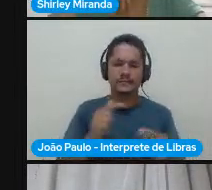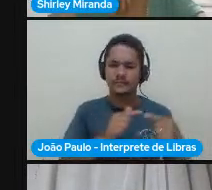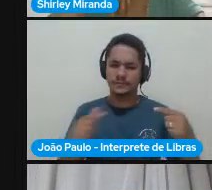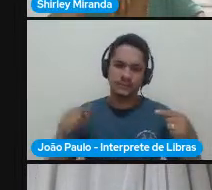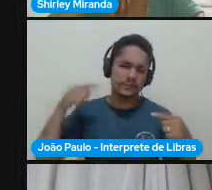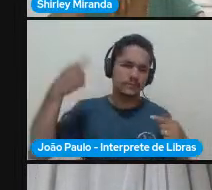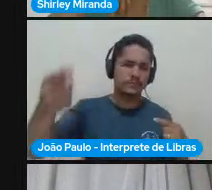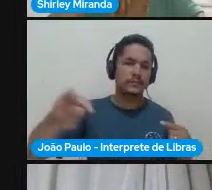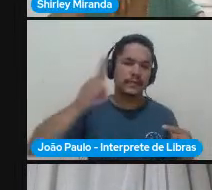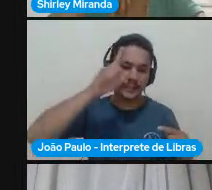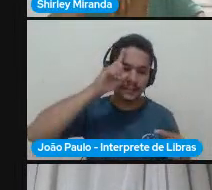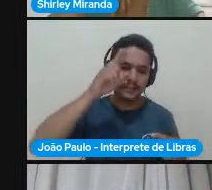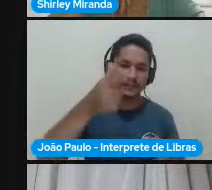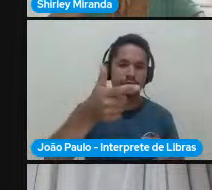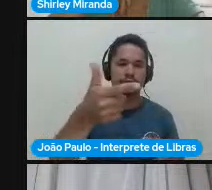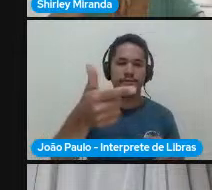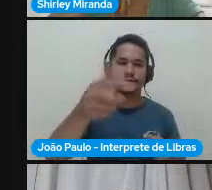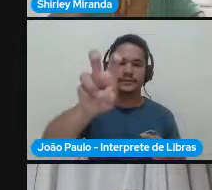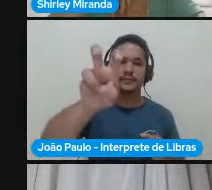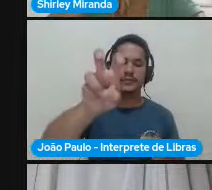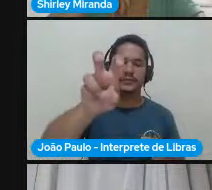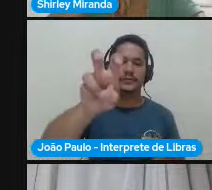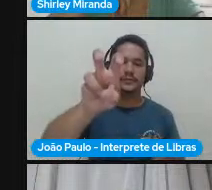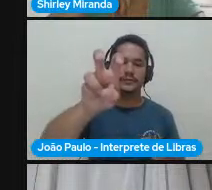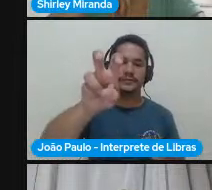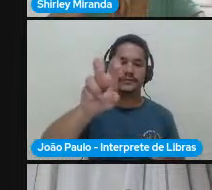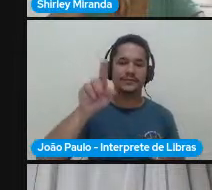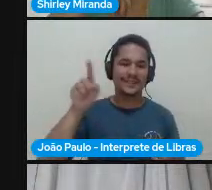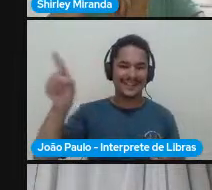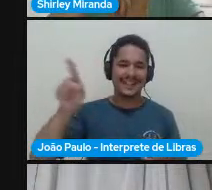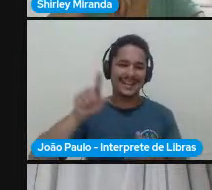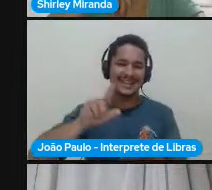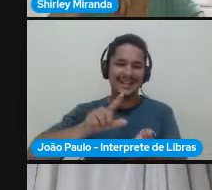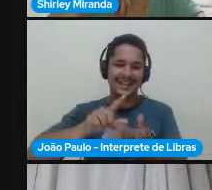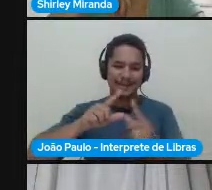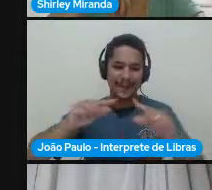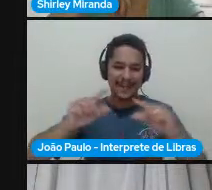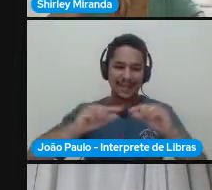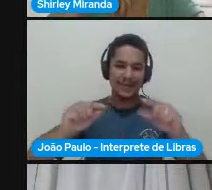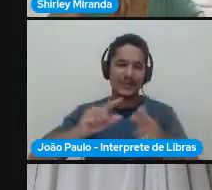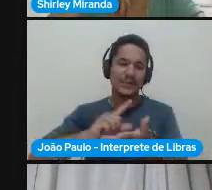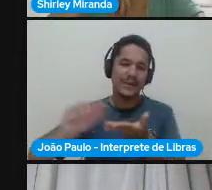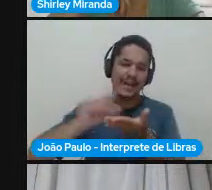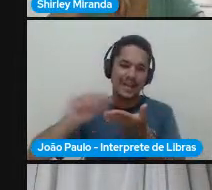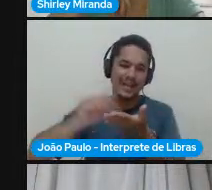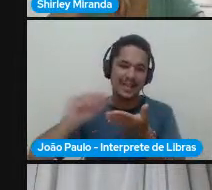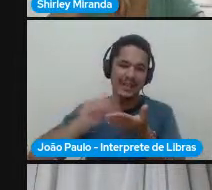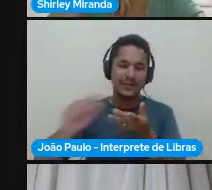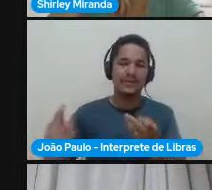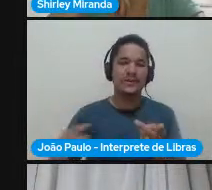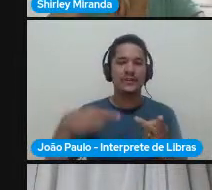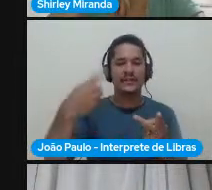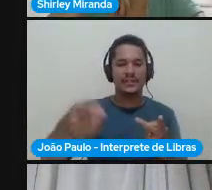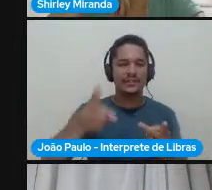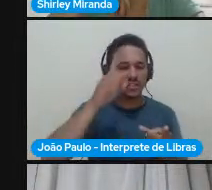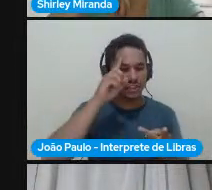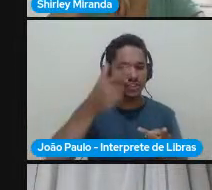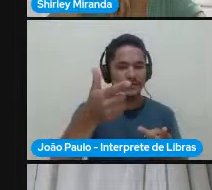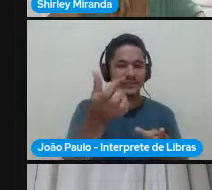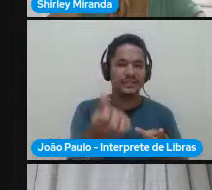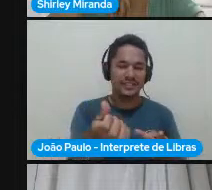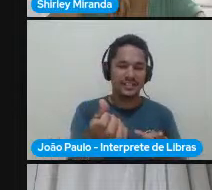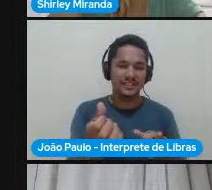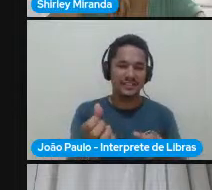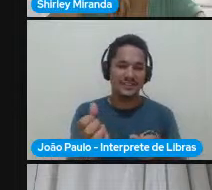dia 25, na Regional Barreiro, no dia 26, na Regional Venda Nova e no dia 27, na Regional